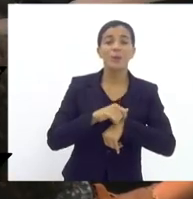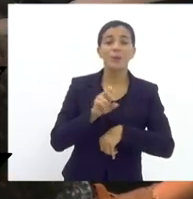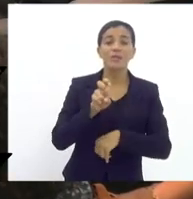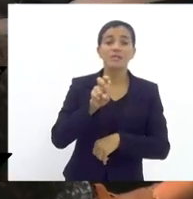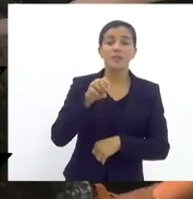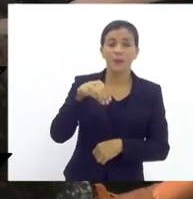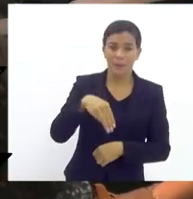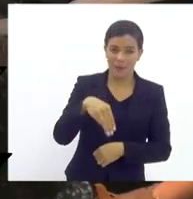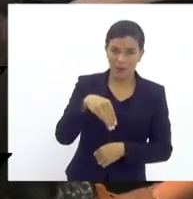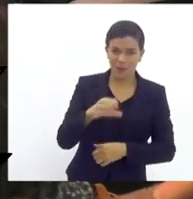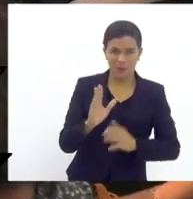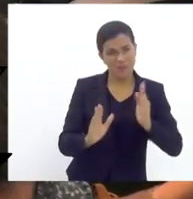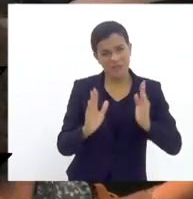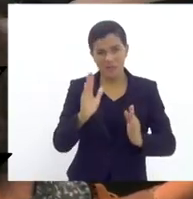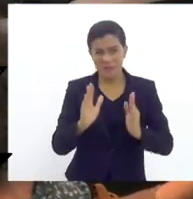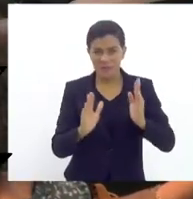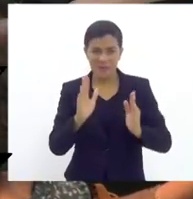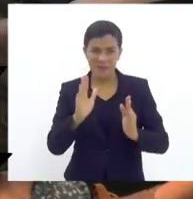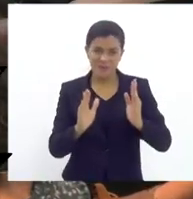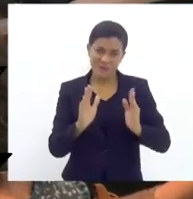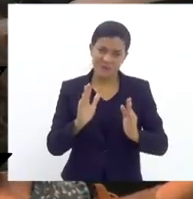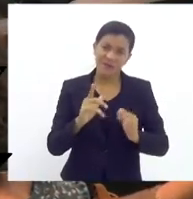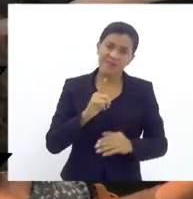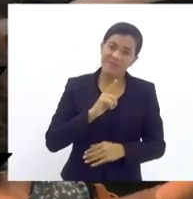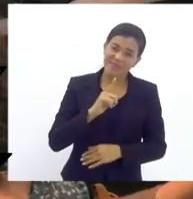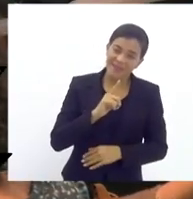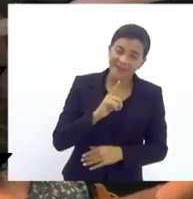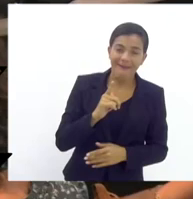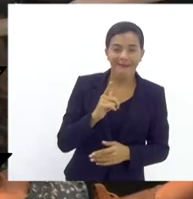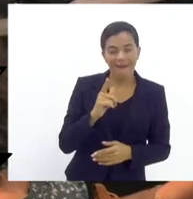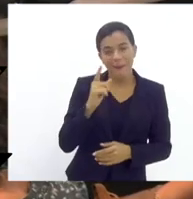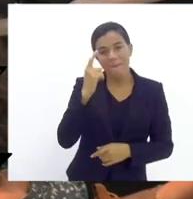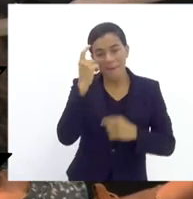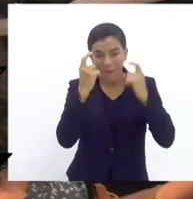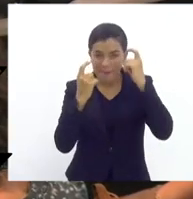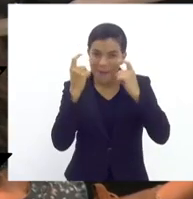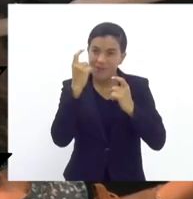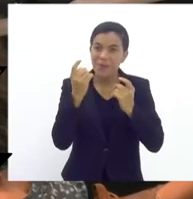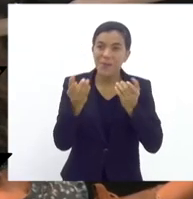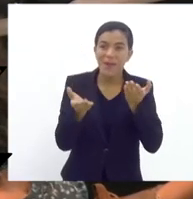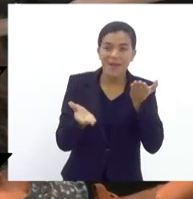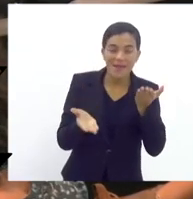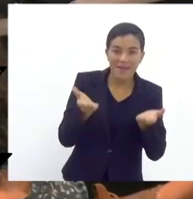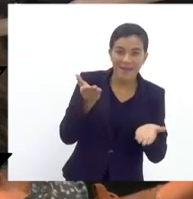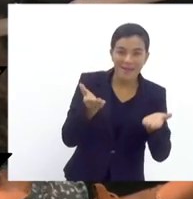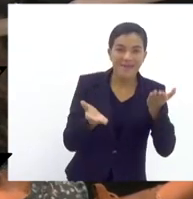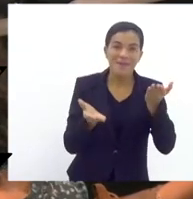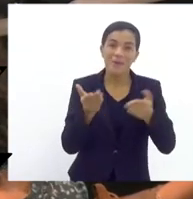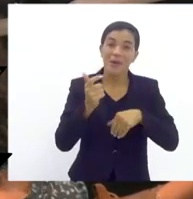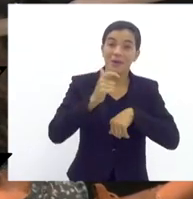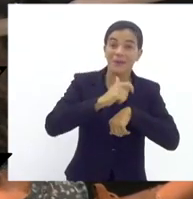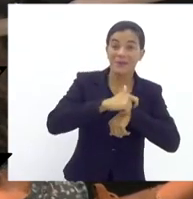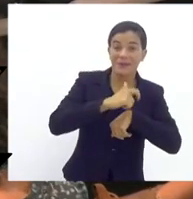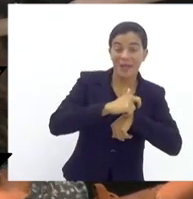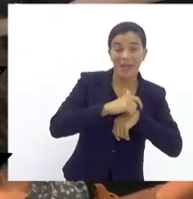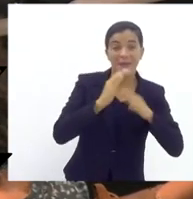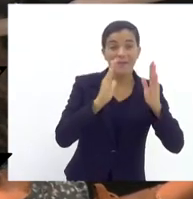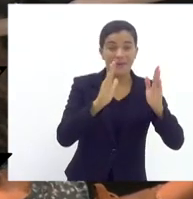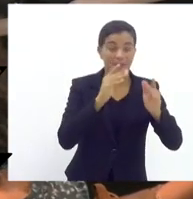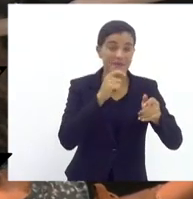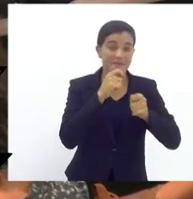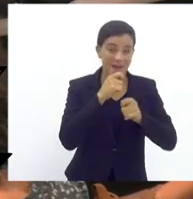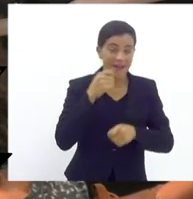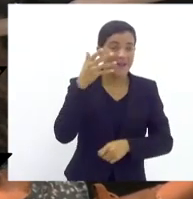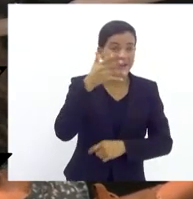cinco minutos em média para mesa tem aquela eterna preocupação né gente o equilíbrio entre o tempo de fala e